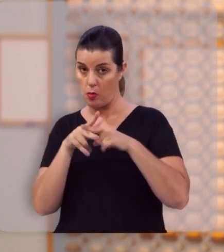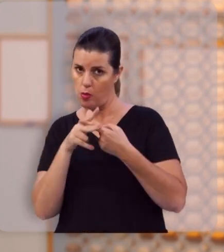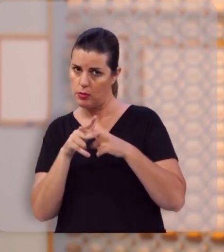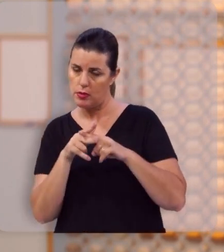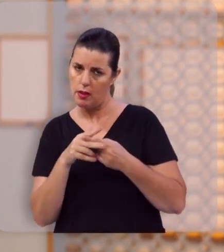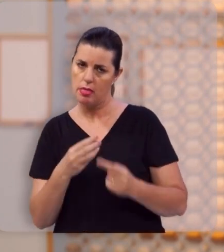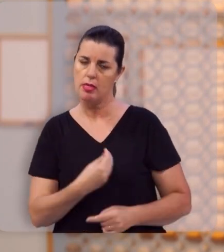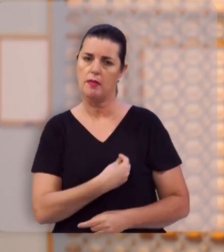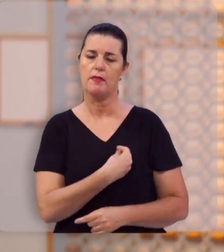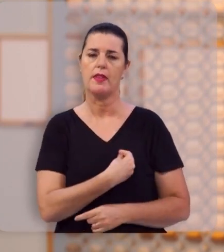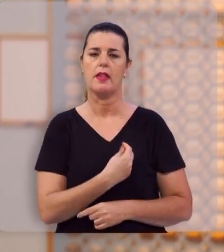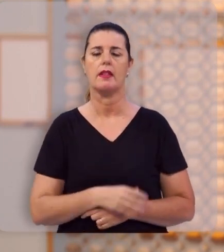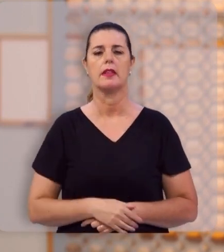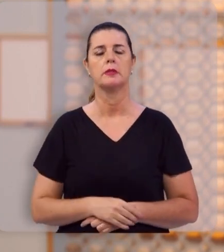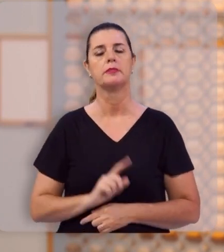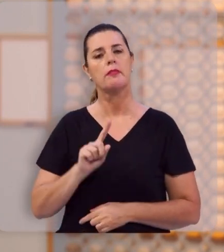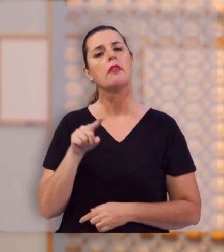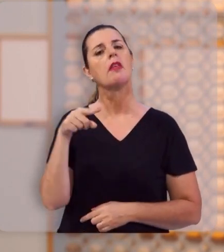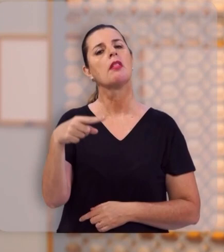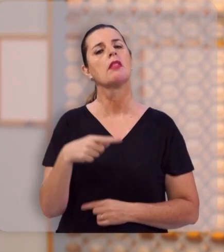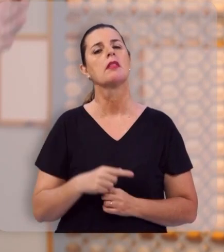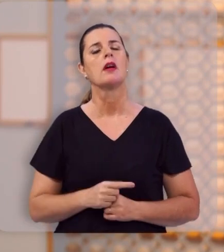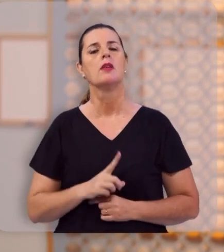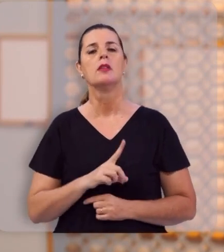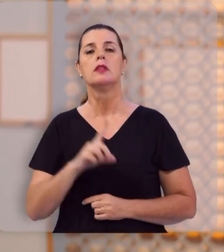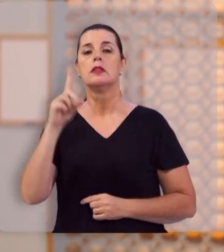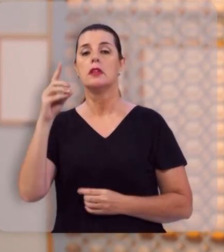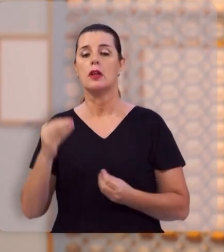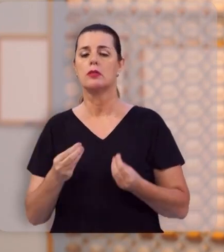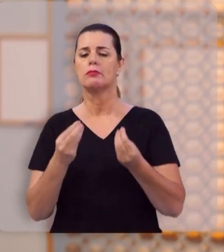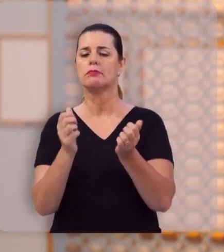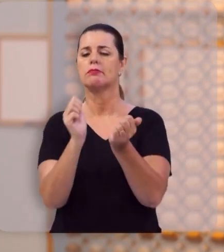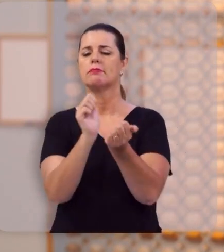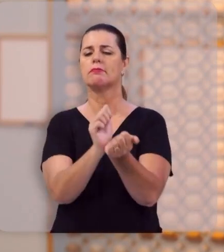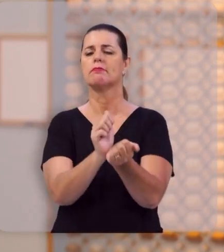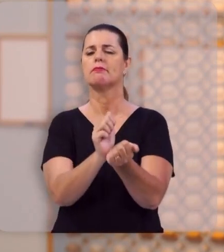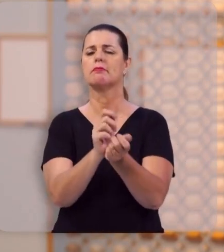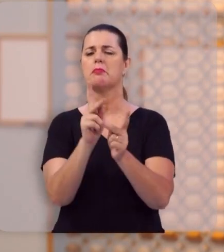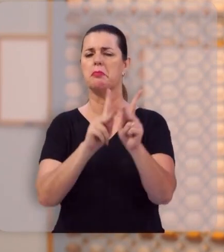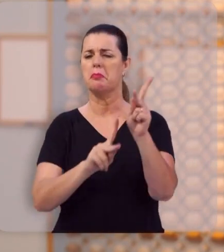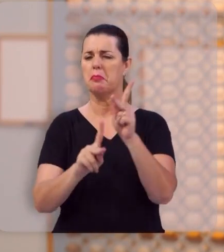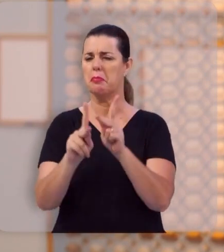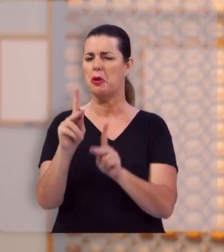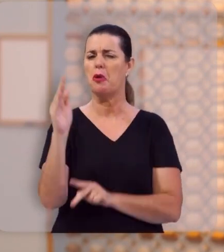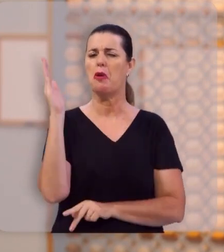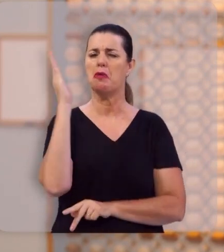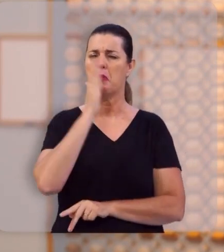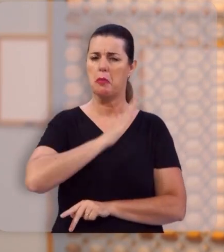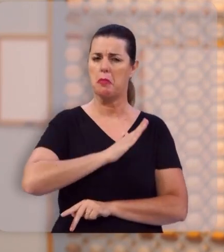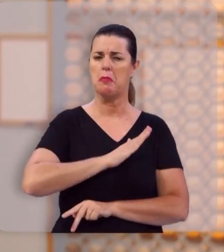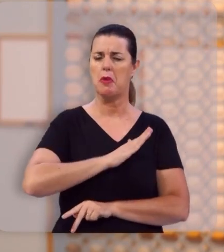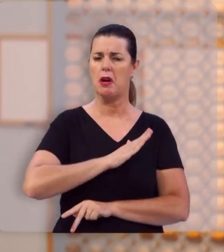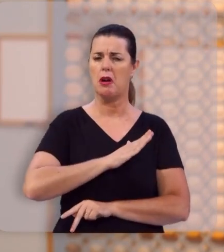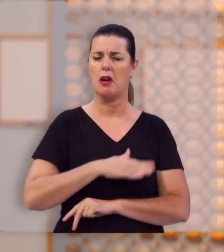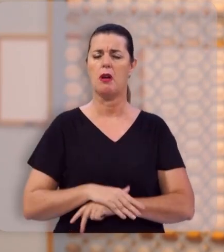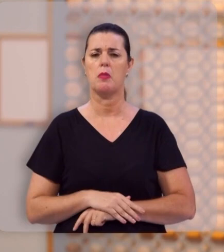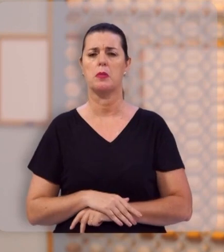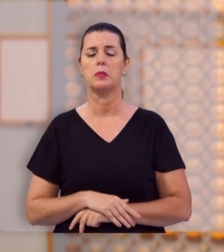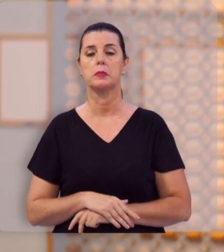conserto. Então, Deus trouxe os caldeus, nação amarga e impetuosa,